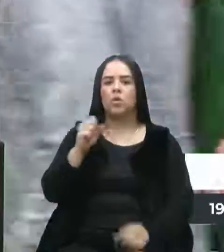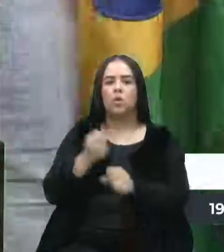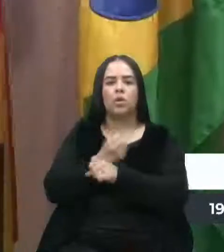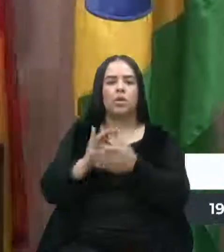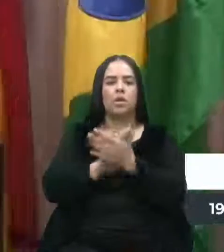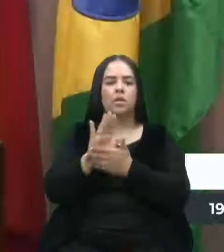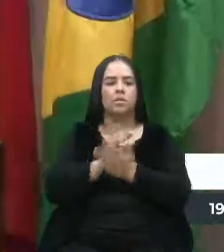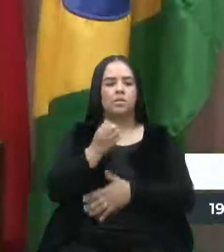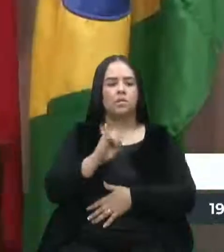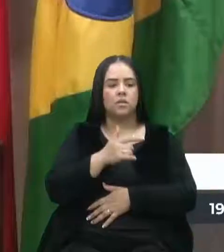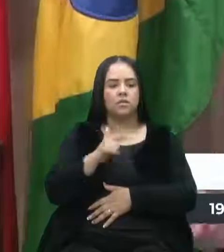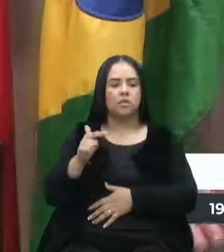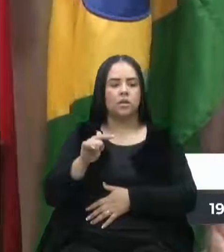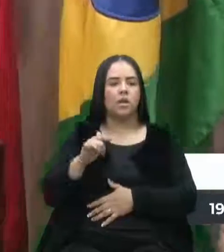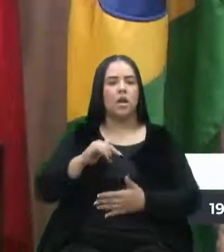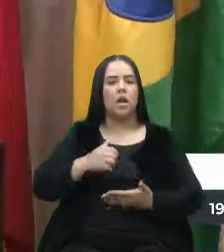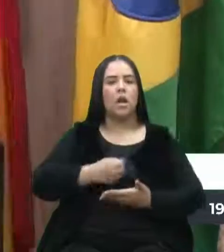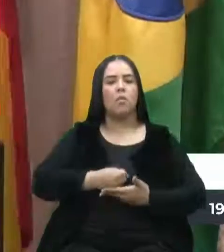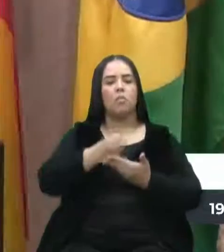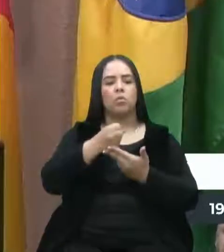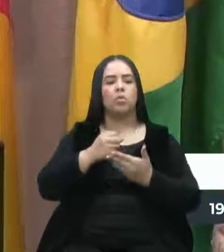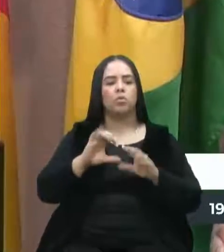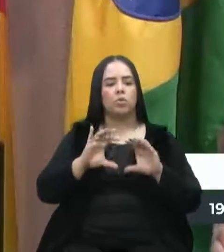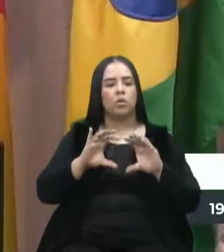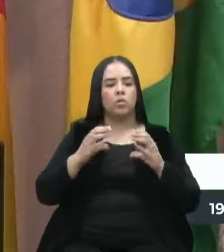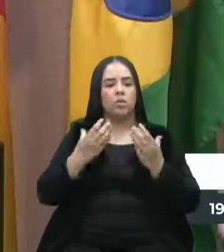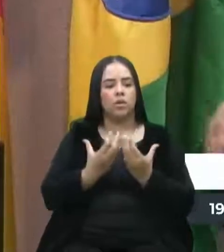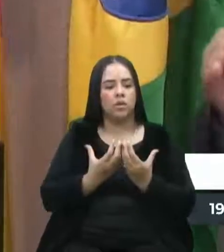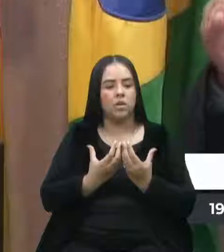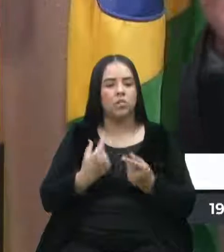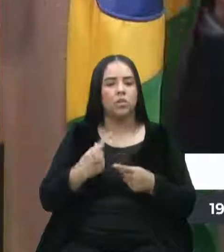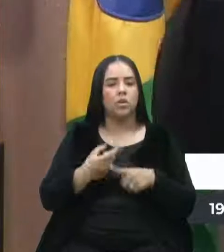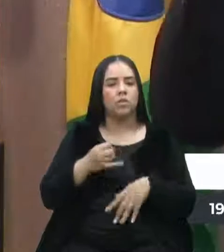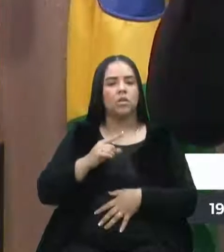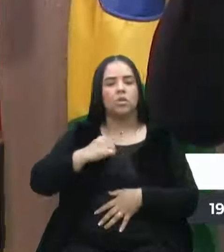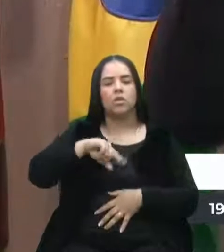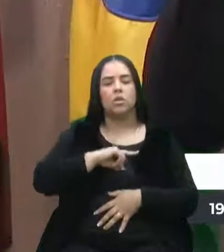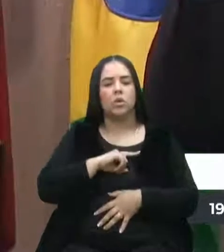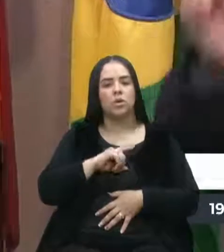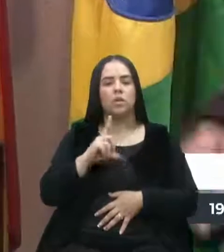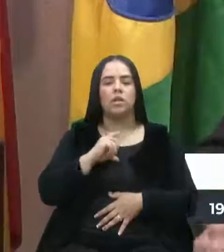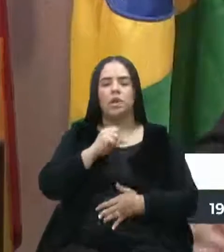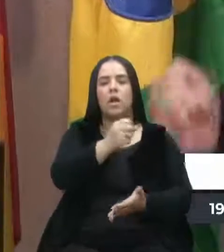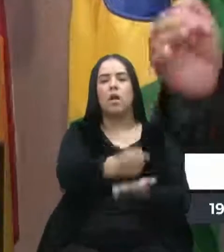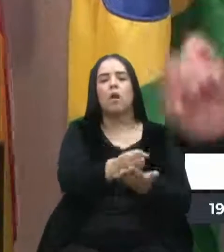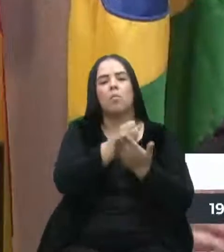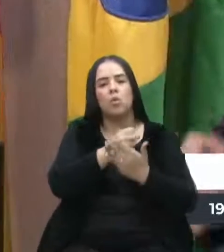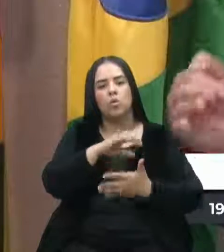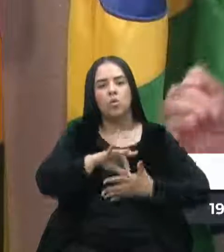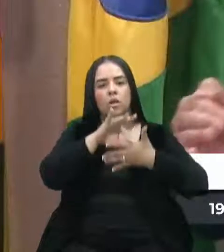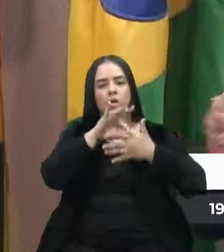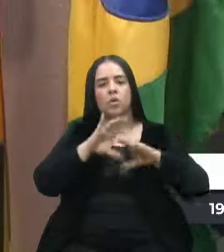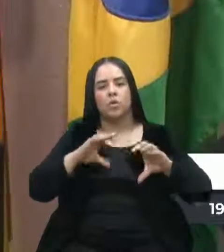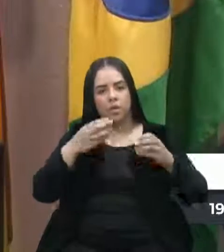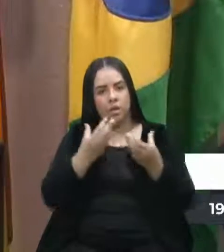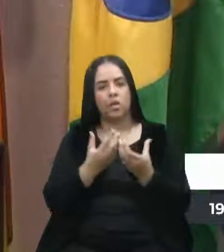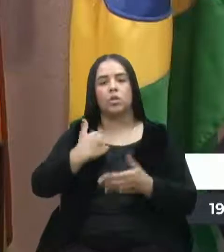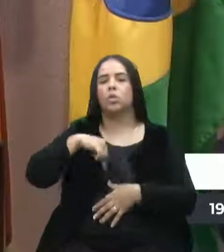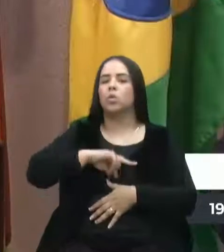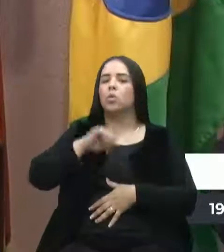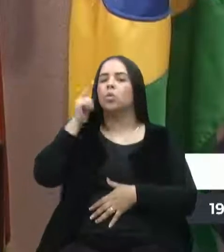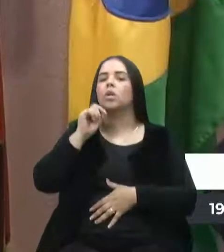nada sem apoio da comunidade nada E se nós tivermos apoio das lideranças da comunidade Sim